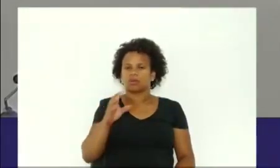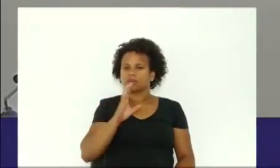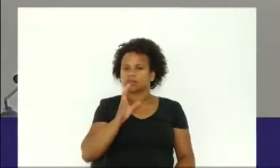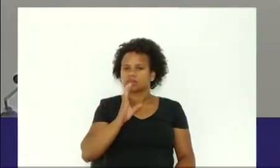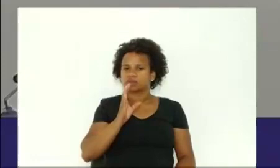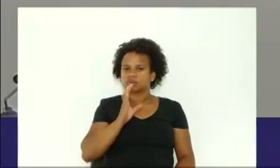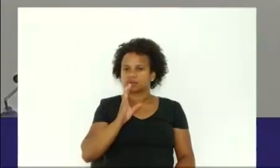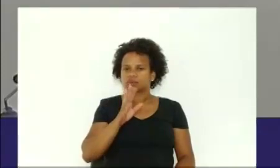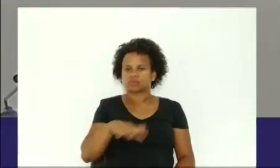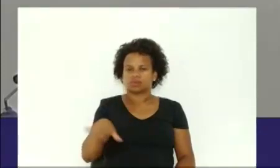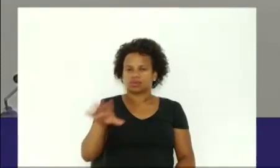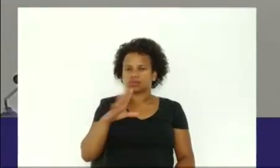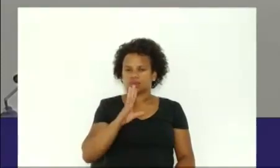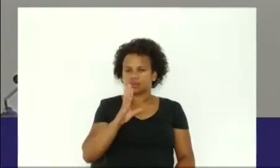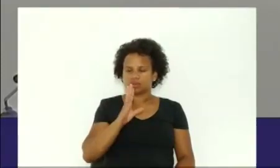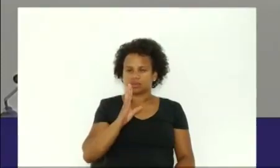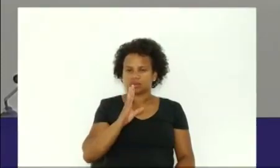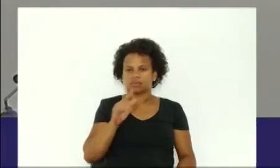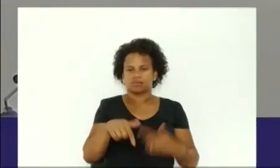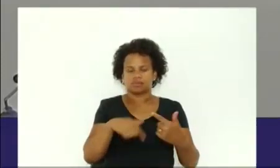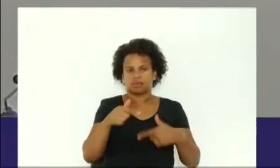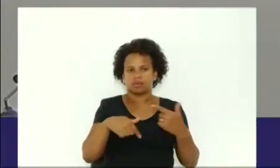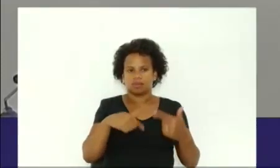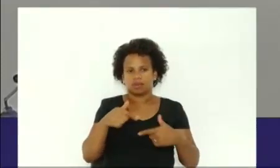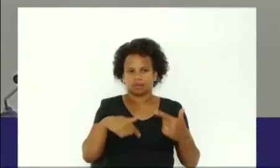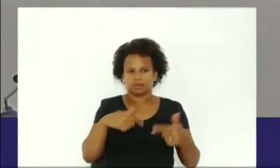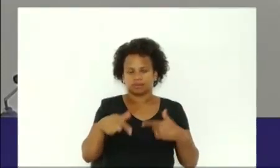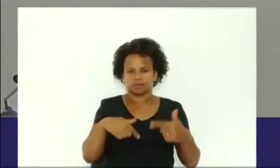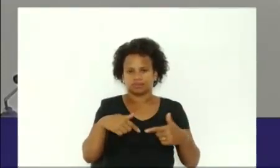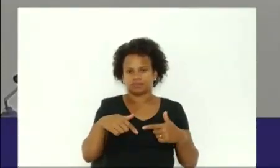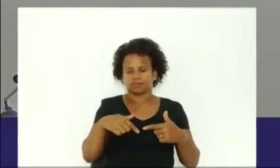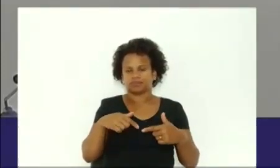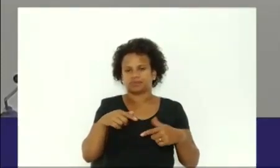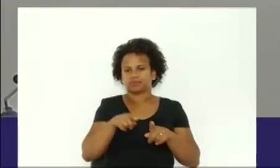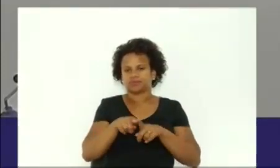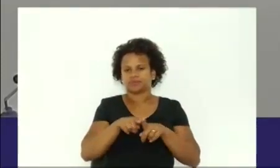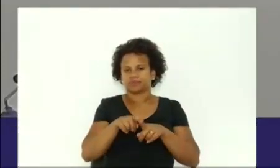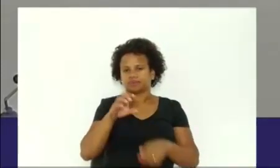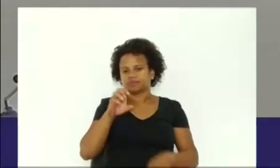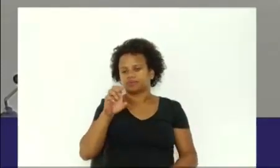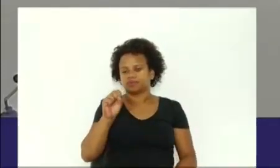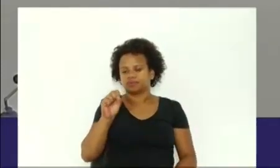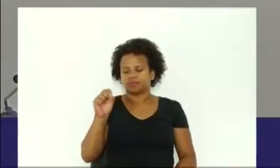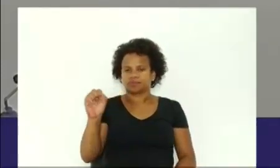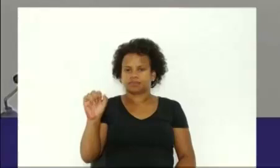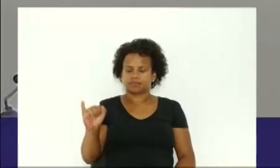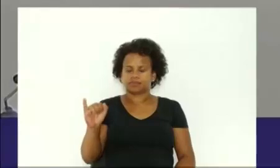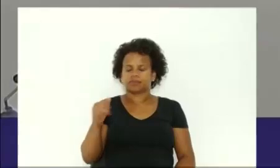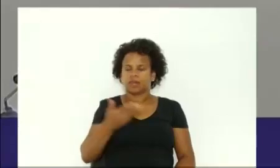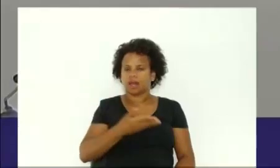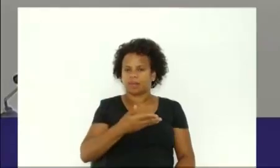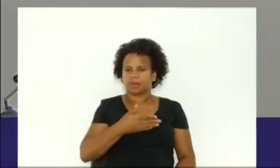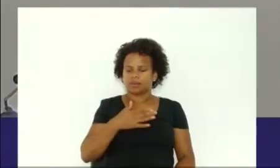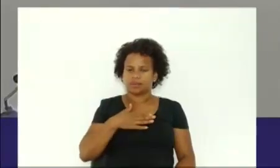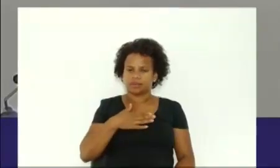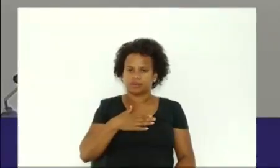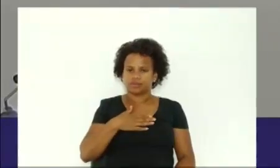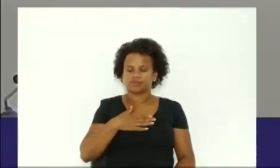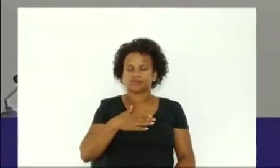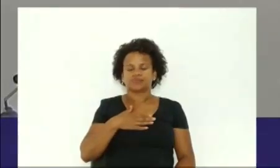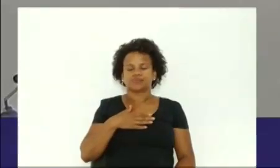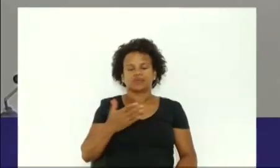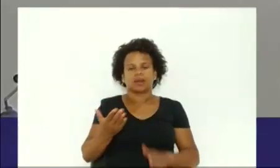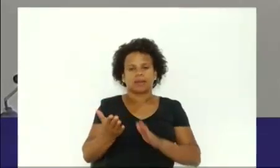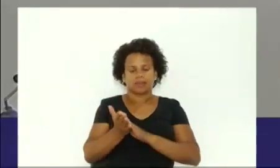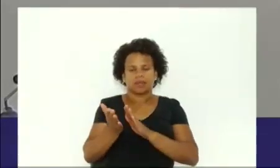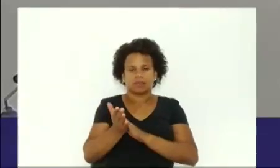Conhecemos, né, o trabalho da irmã Ceci, é uma amiga pessoal minha. Então, parabéns, vereadora, eu